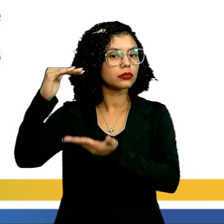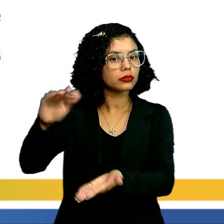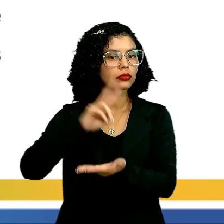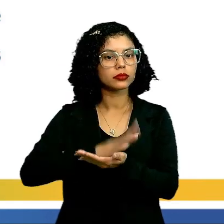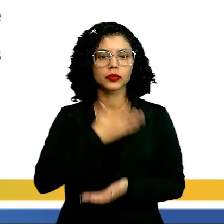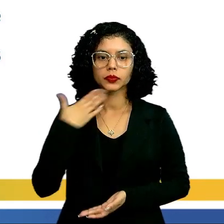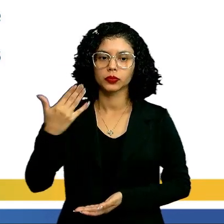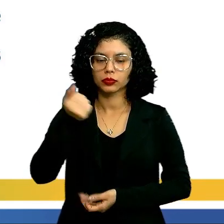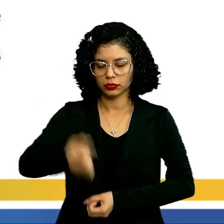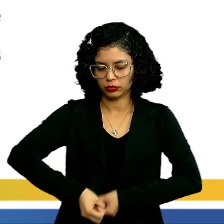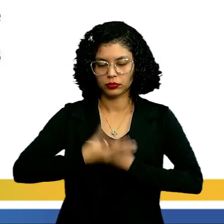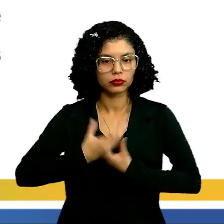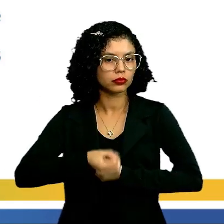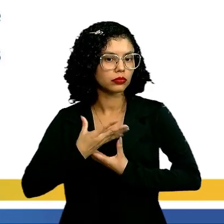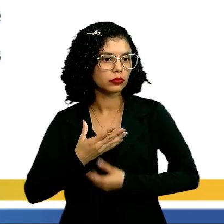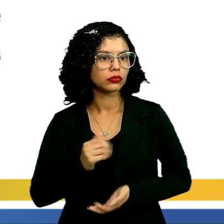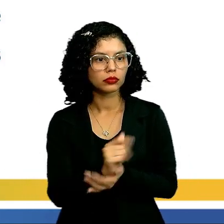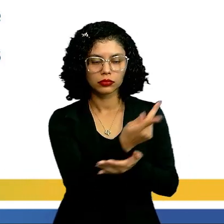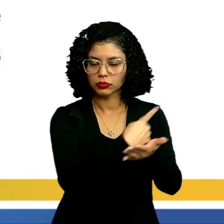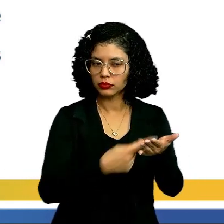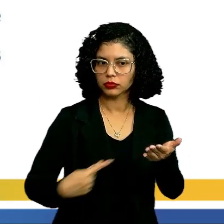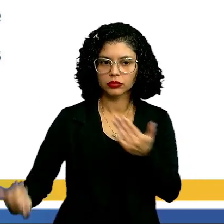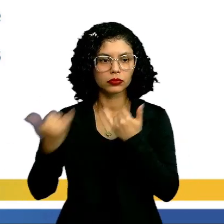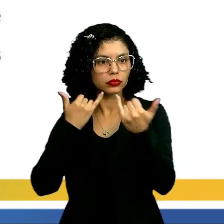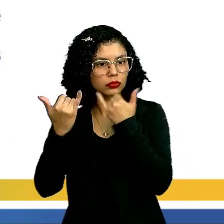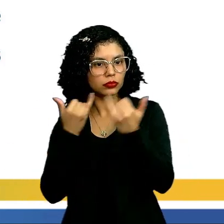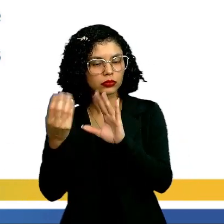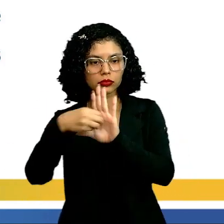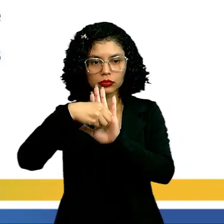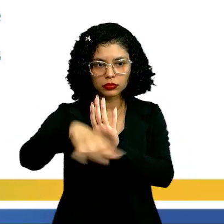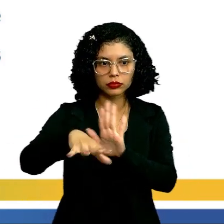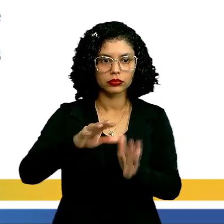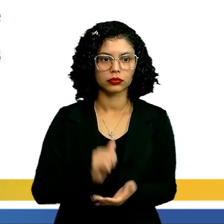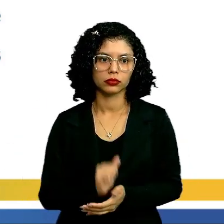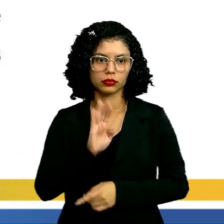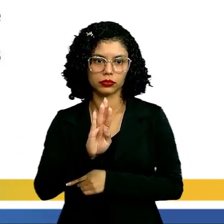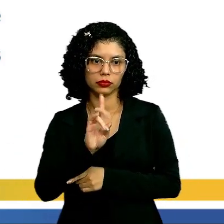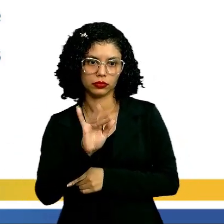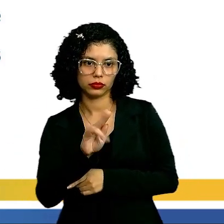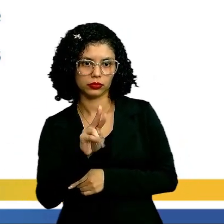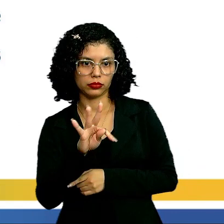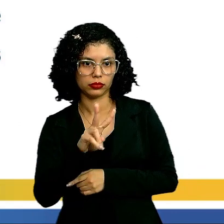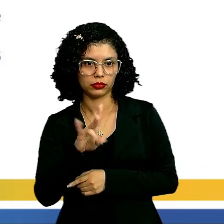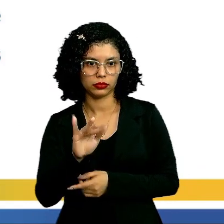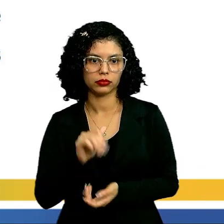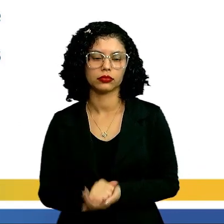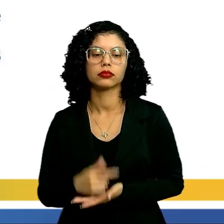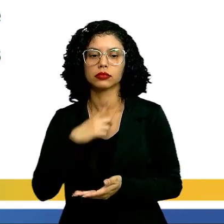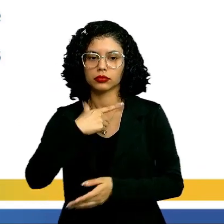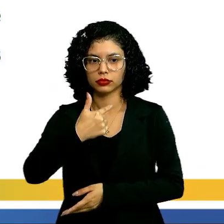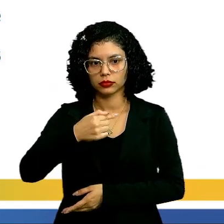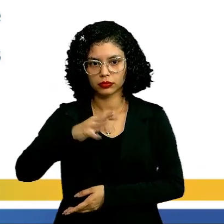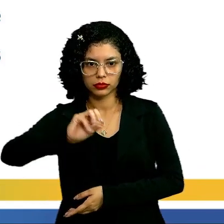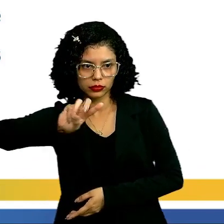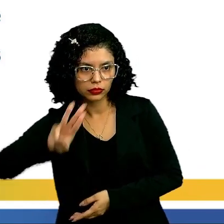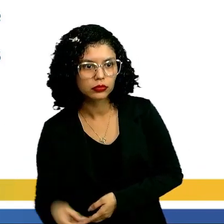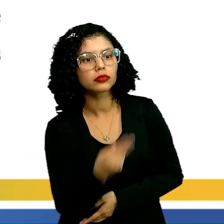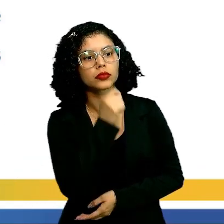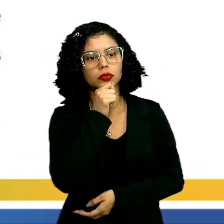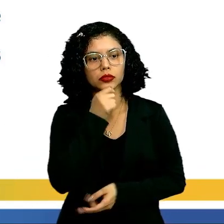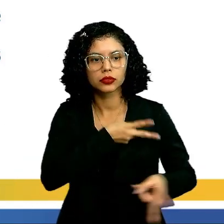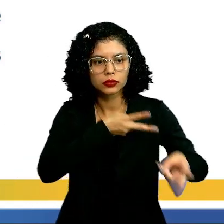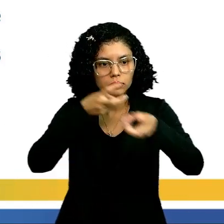o melhor poeta. O programa que é transmitido pela Abu Dhabi TV e tem 70